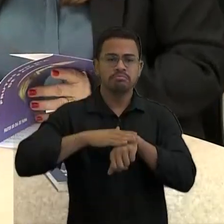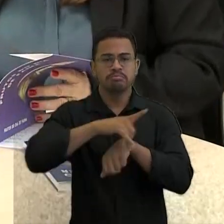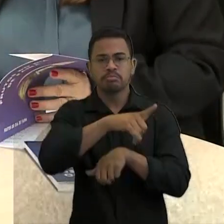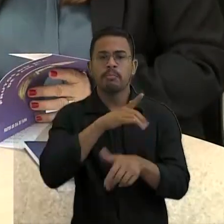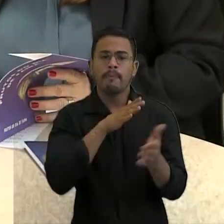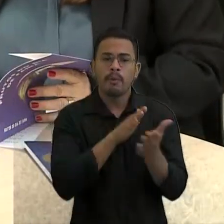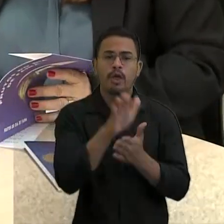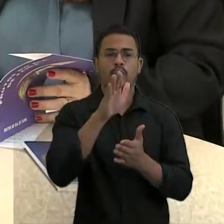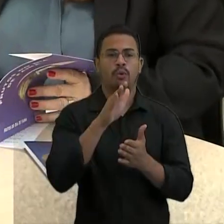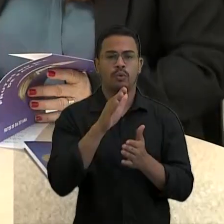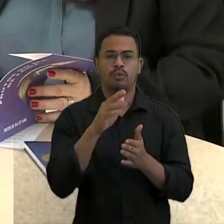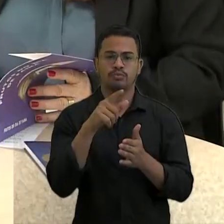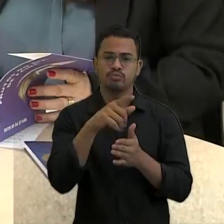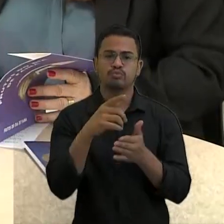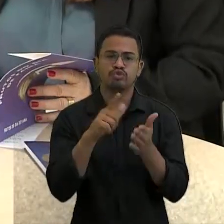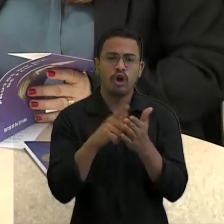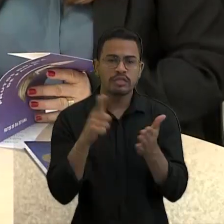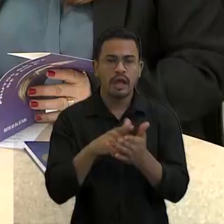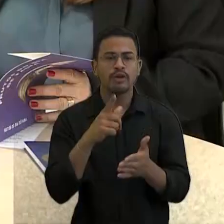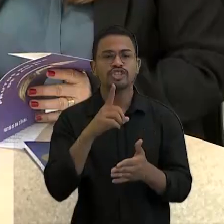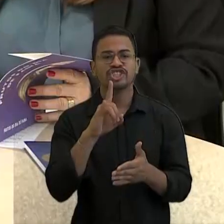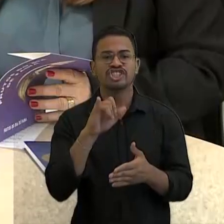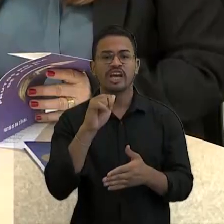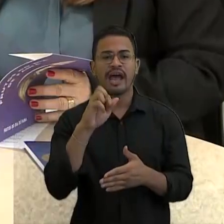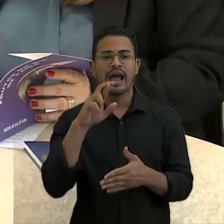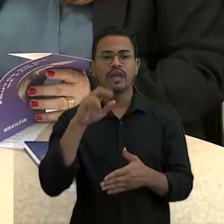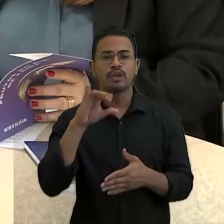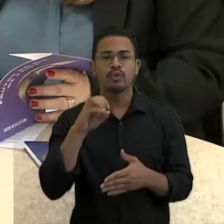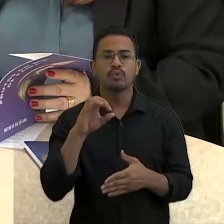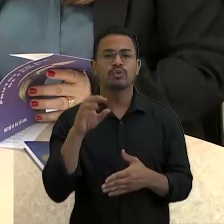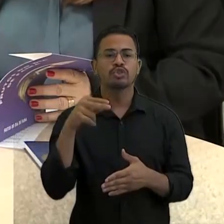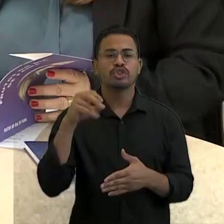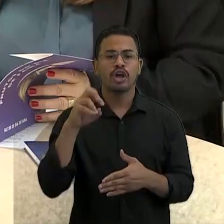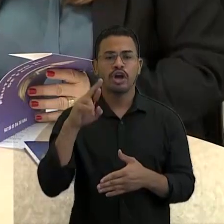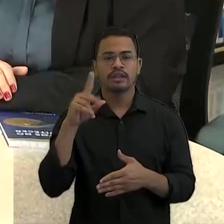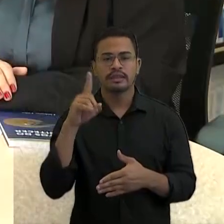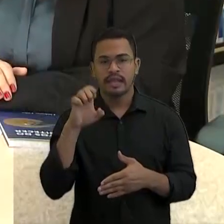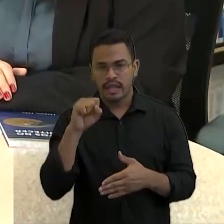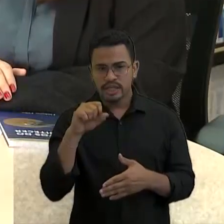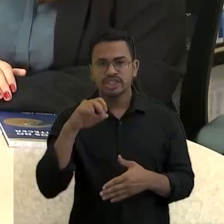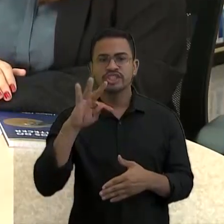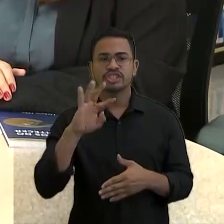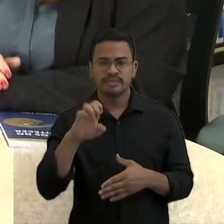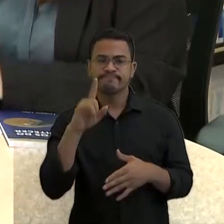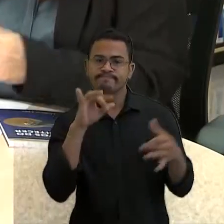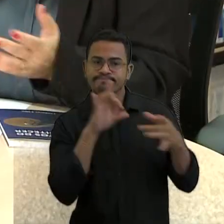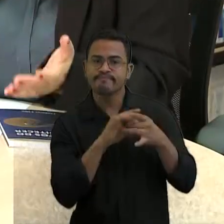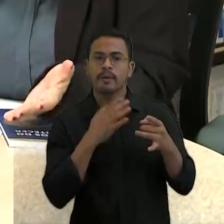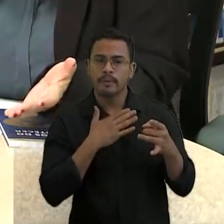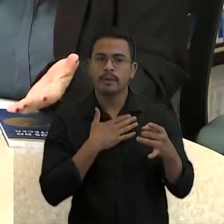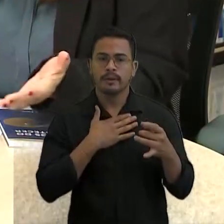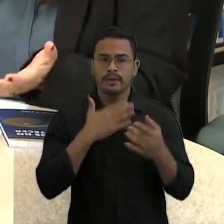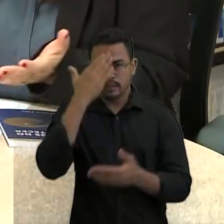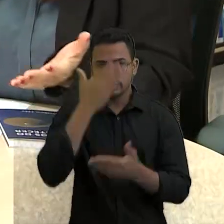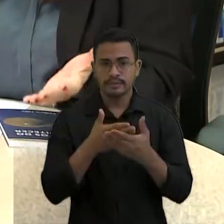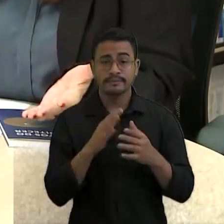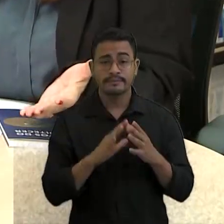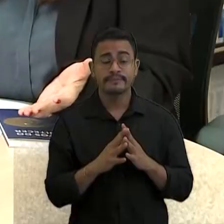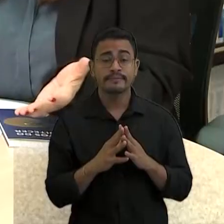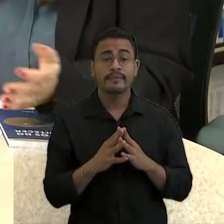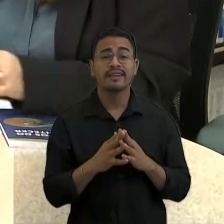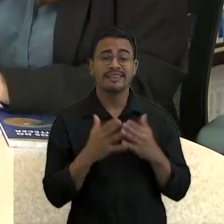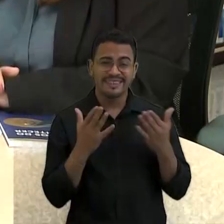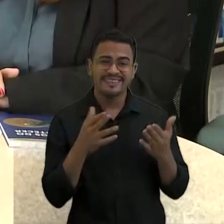do Nordeste, falou sobre essa minha concepção. Professor, então, depois dessa